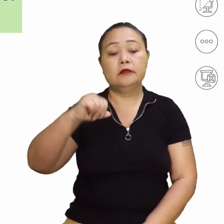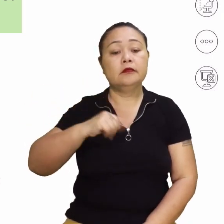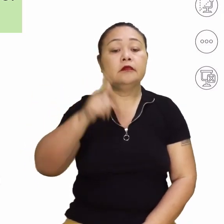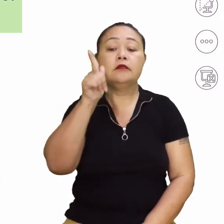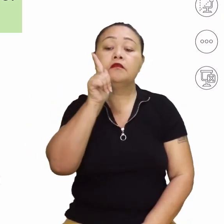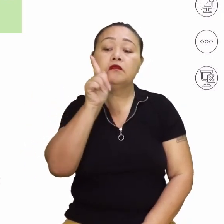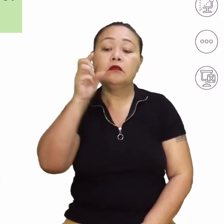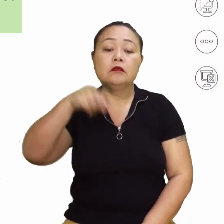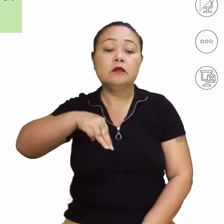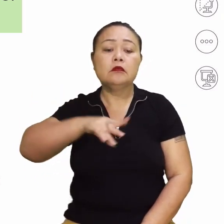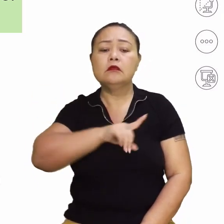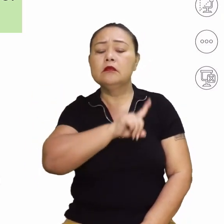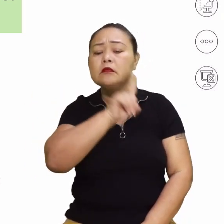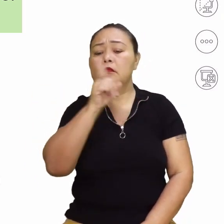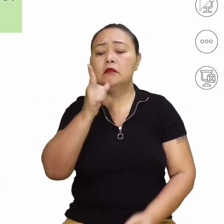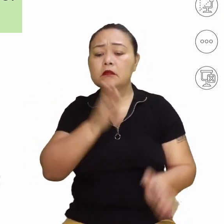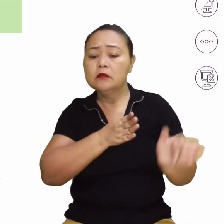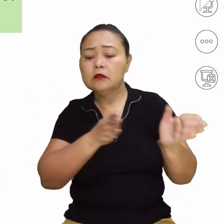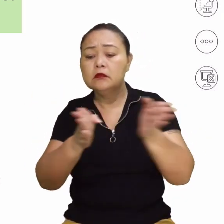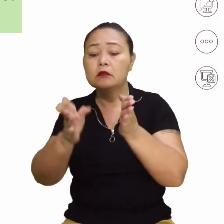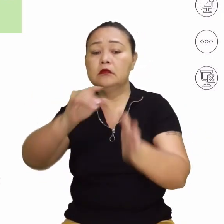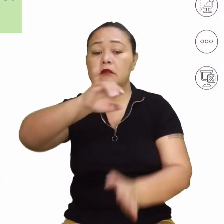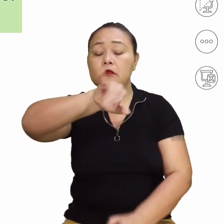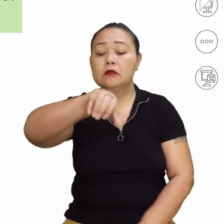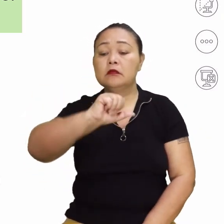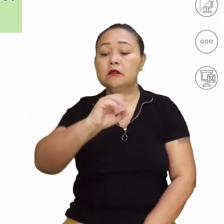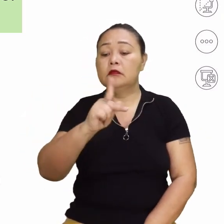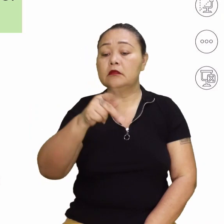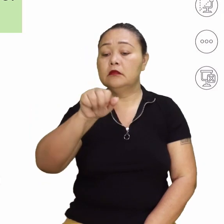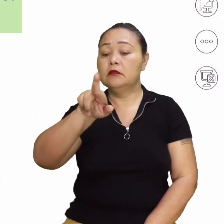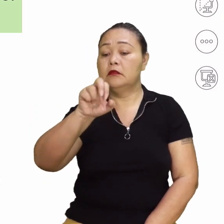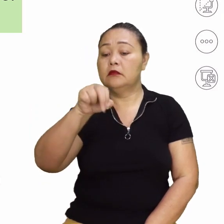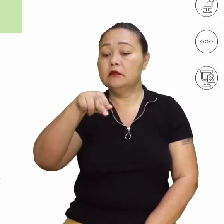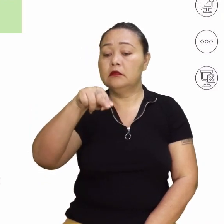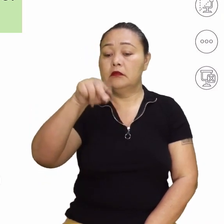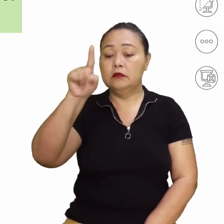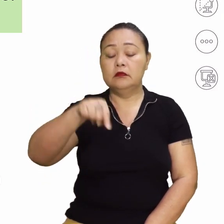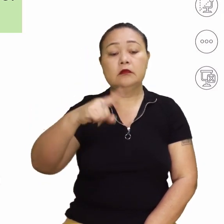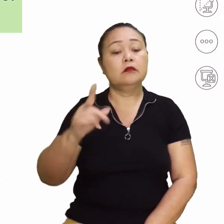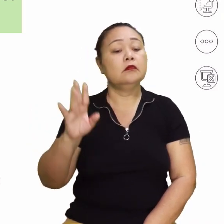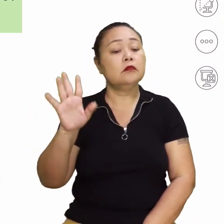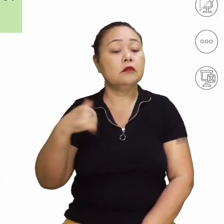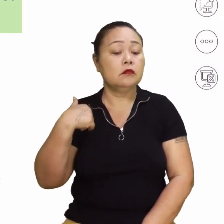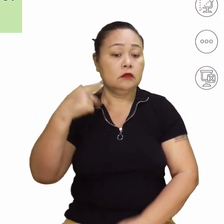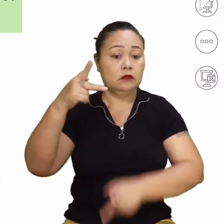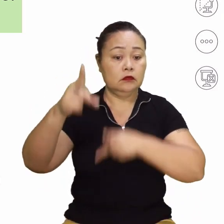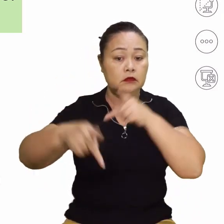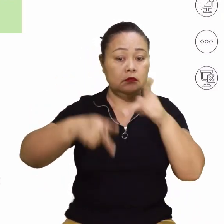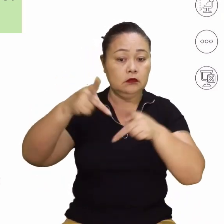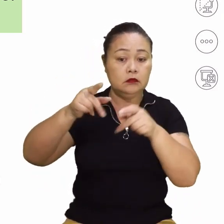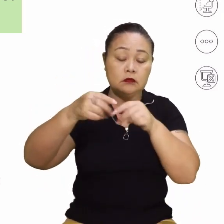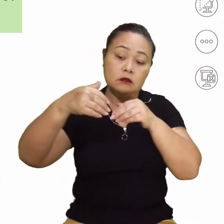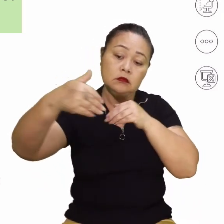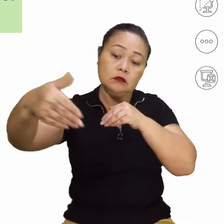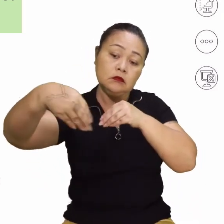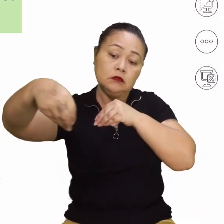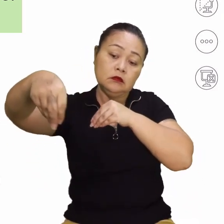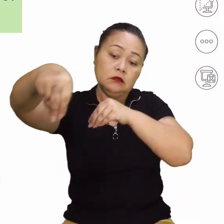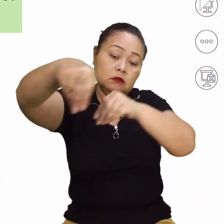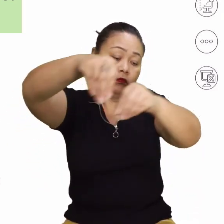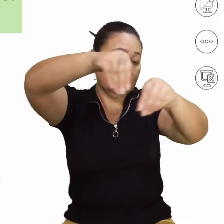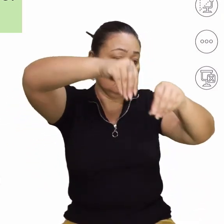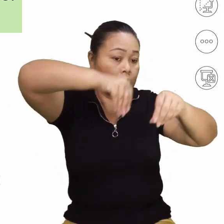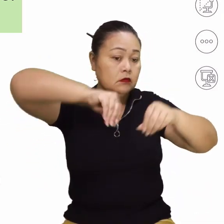guajará-mirim lá próximo aos Ouviu jaci-paraná eles possui uma extensão de terra